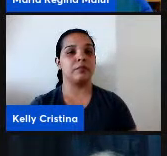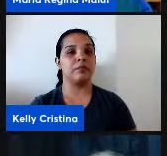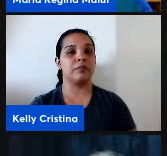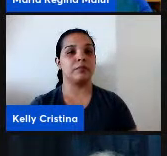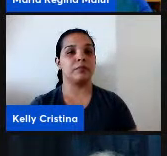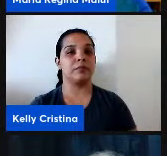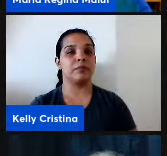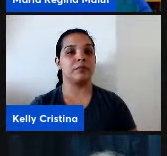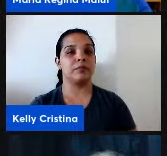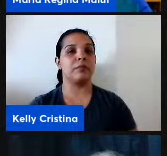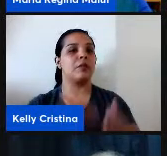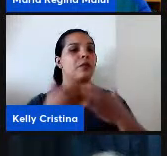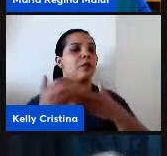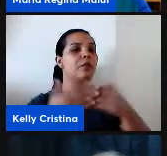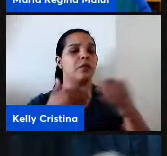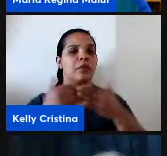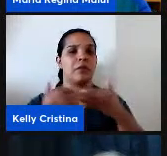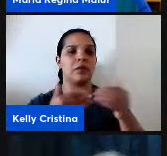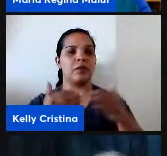em qualquer situação, mas